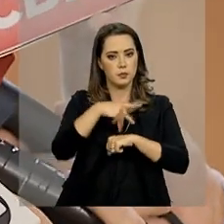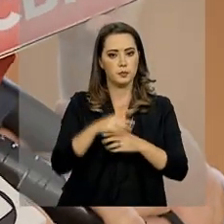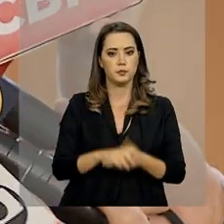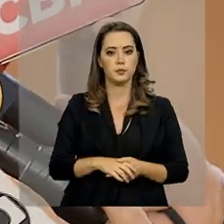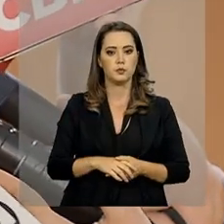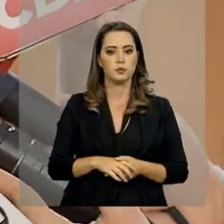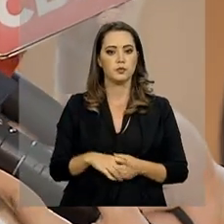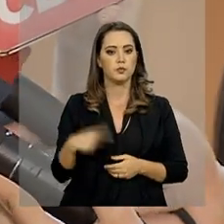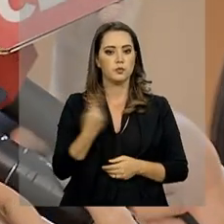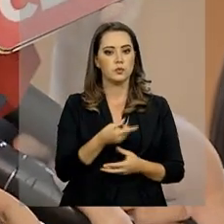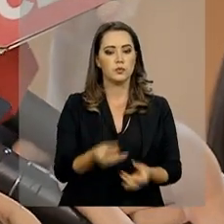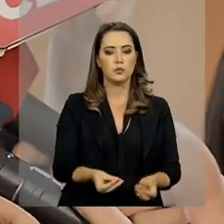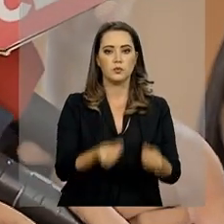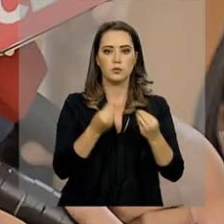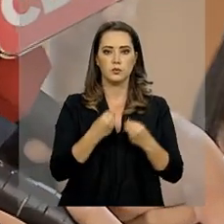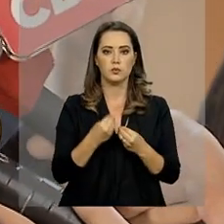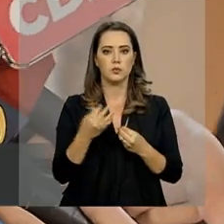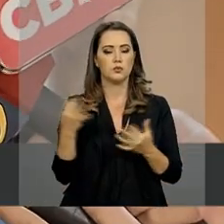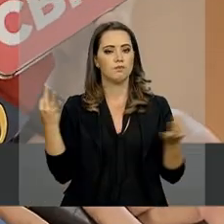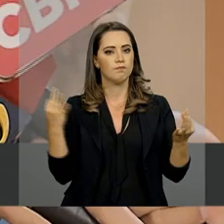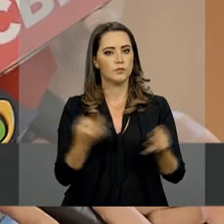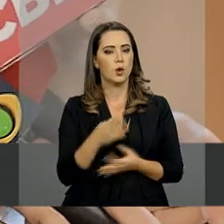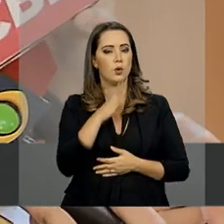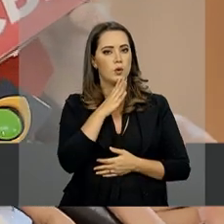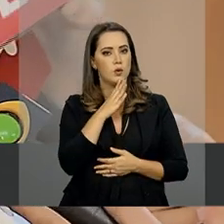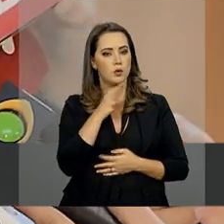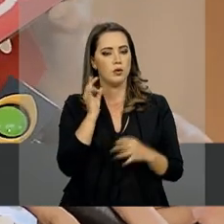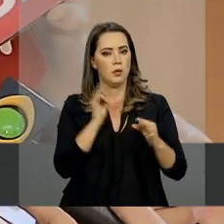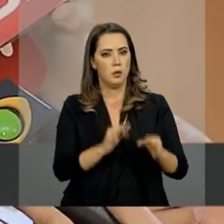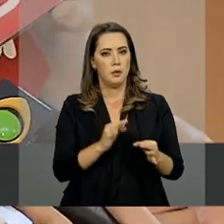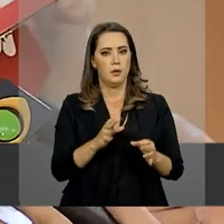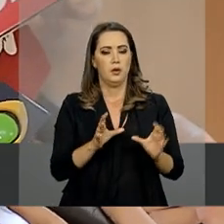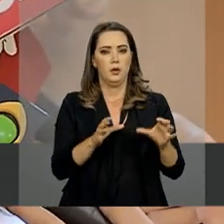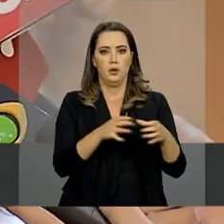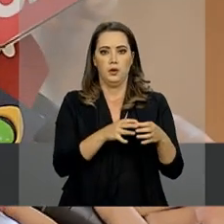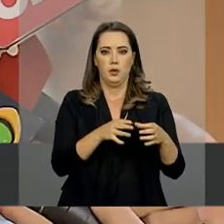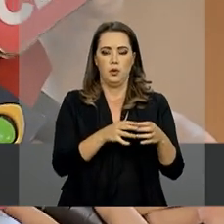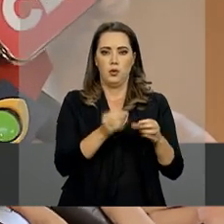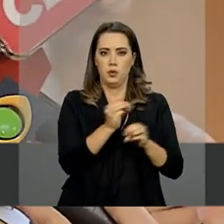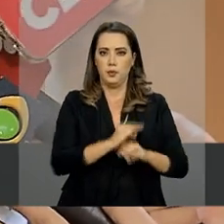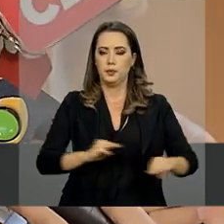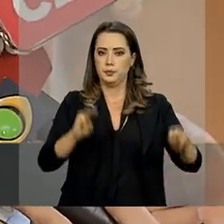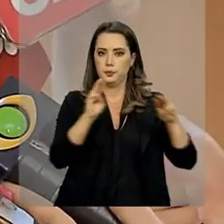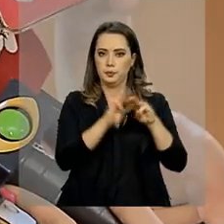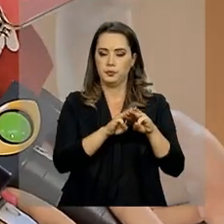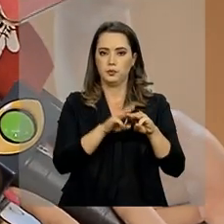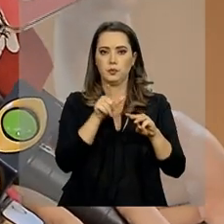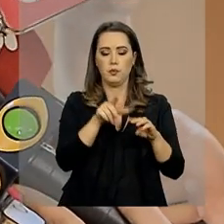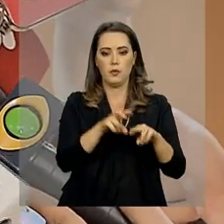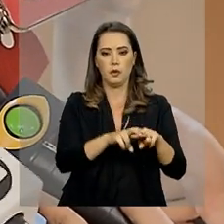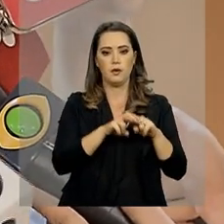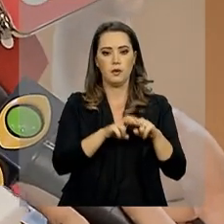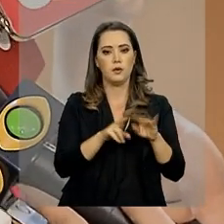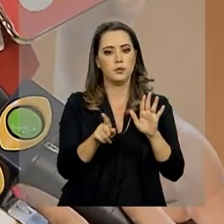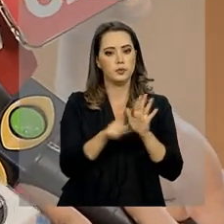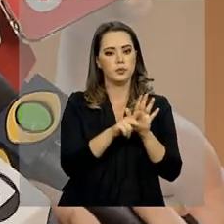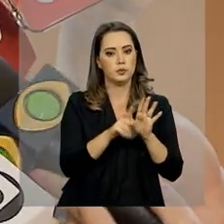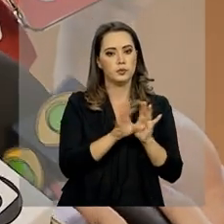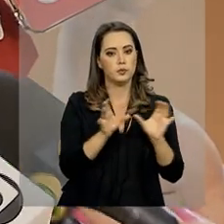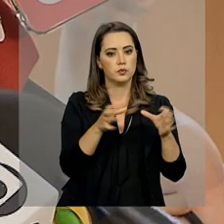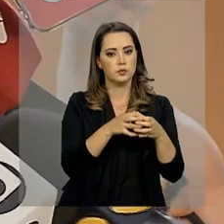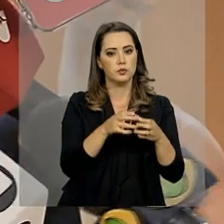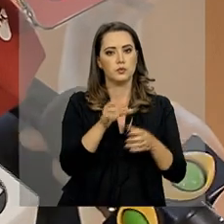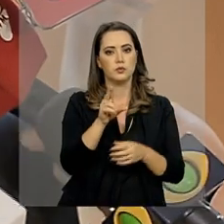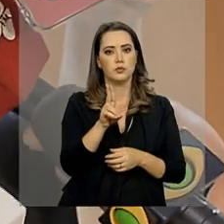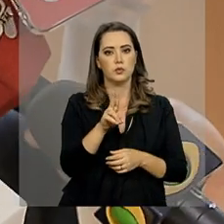trazendo a expertise o conhecimento a competência da organização das nações unidas através da sua agência a